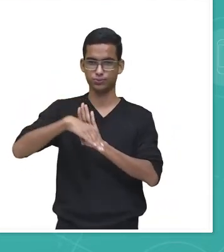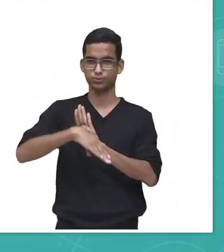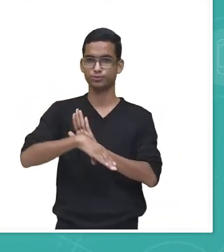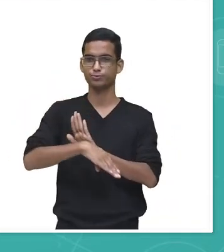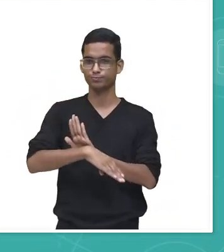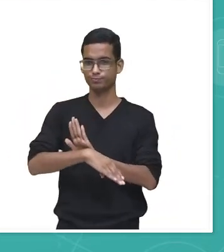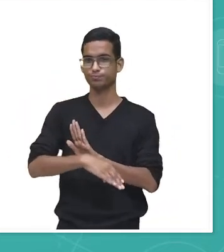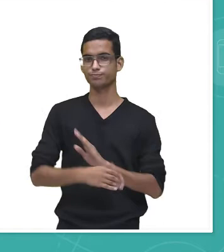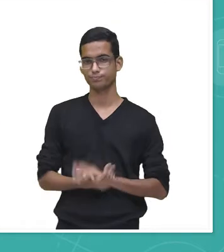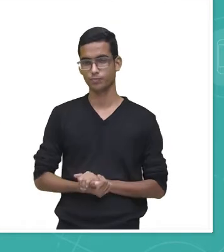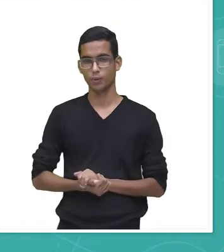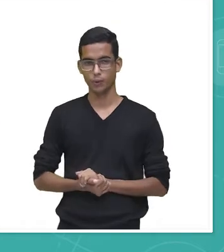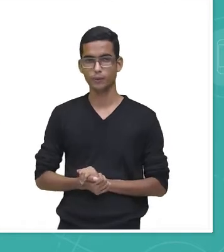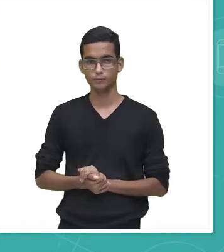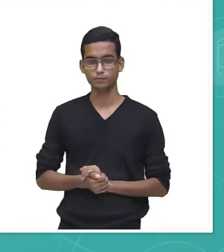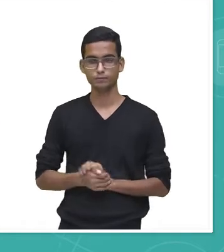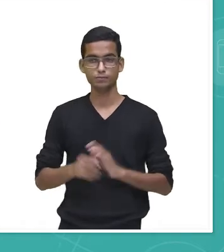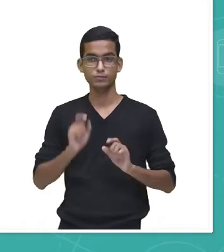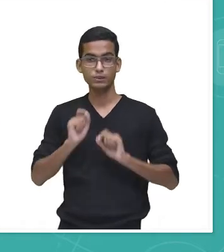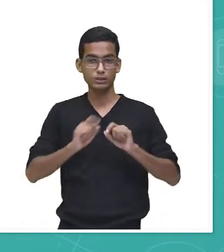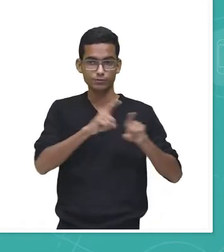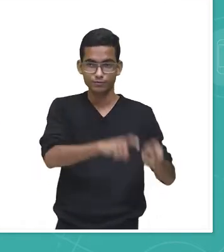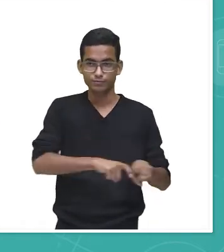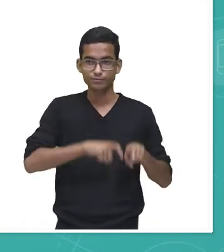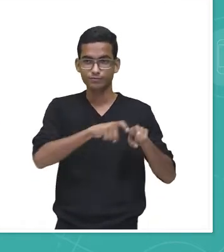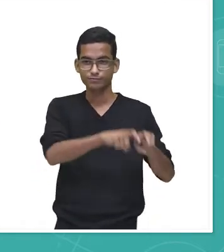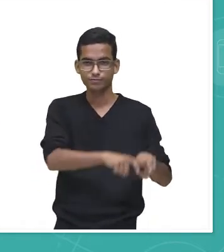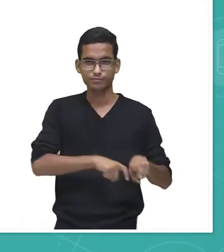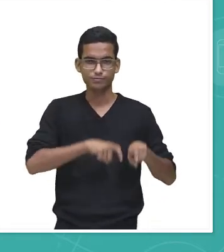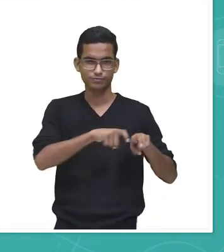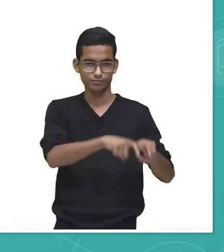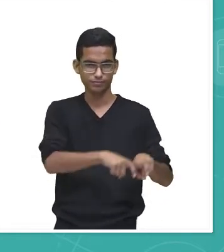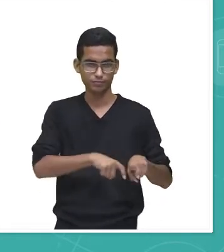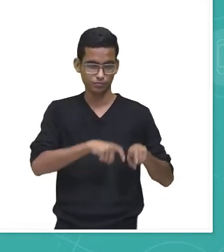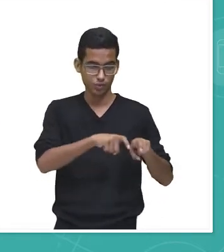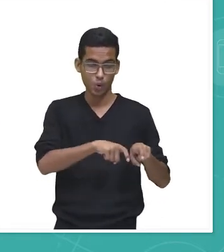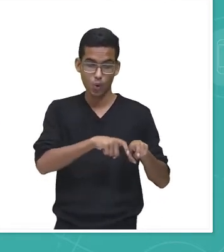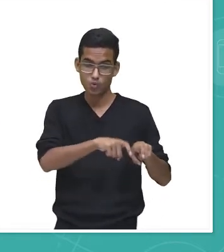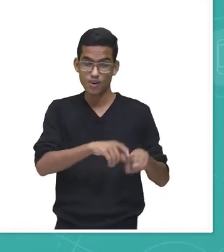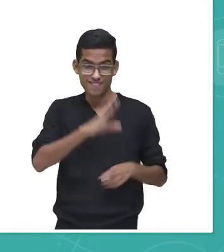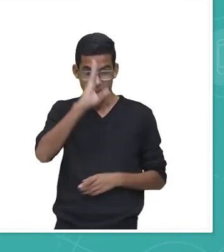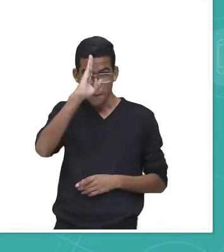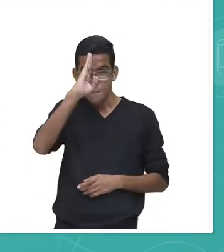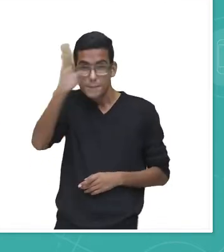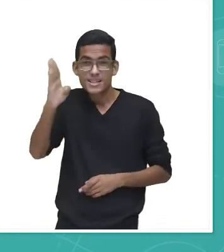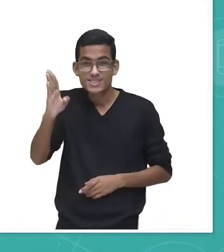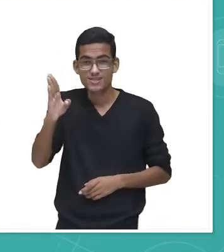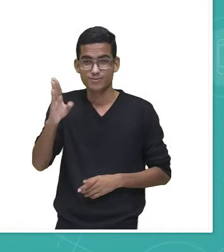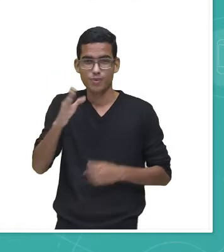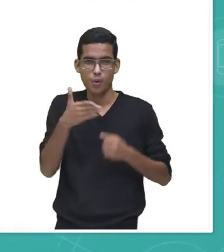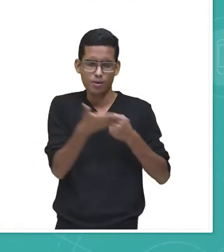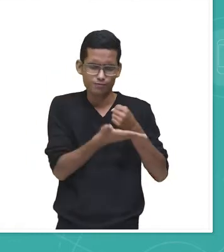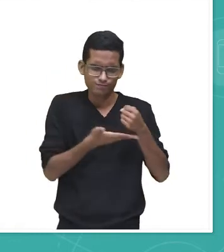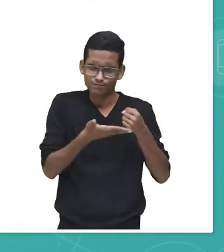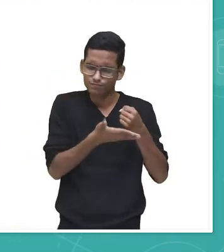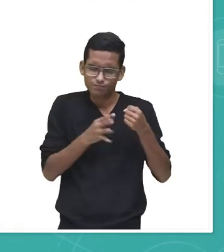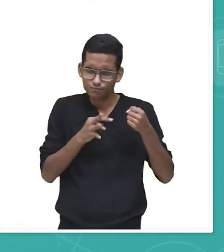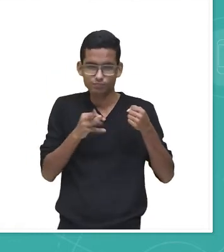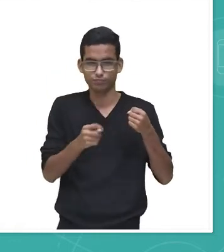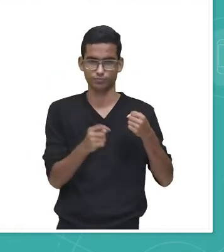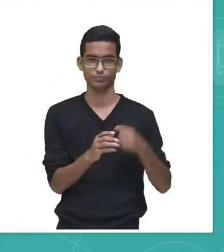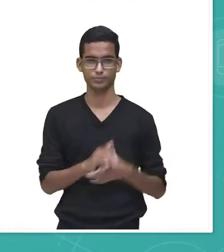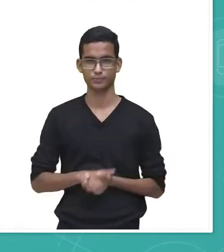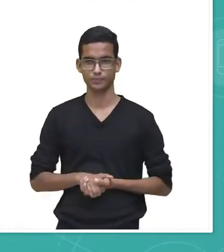agricultura ela vai se tornar aí o fator principal, essa base todinha. O feudo,